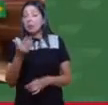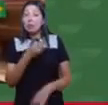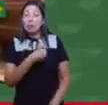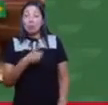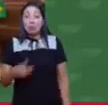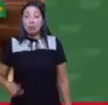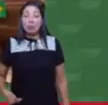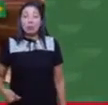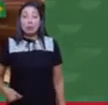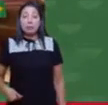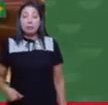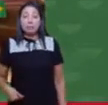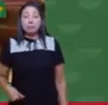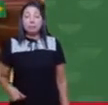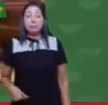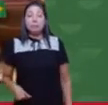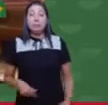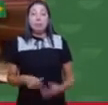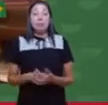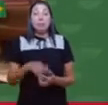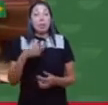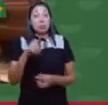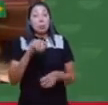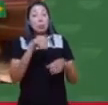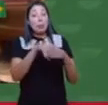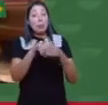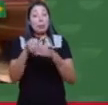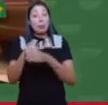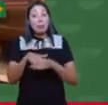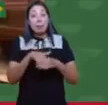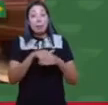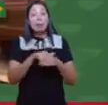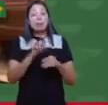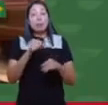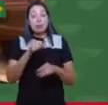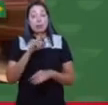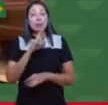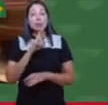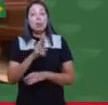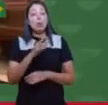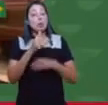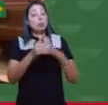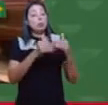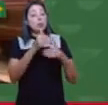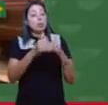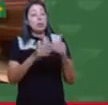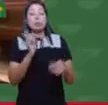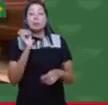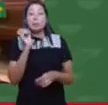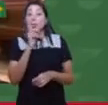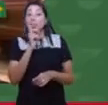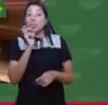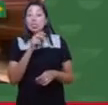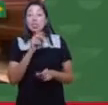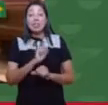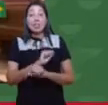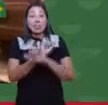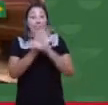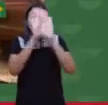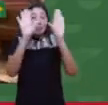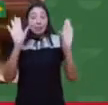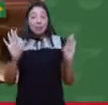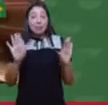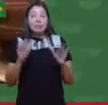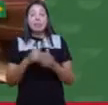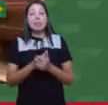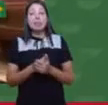governo, a sua eleição, é resultante de um processo de mentiras claras